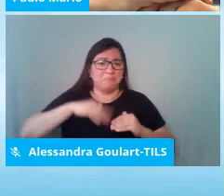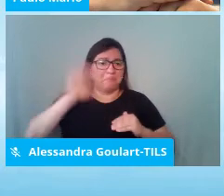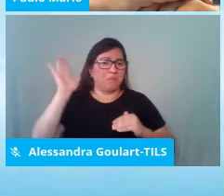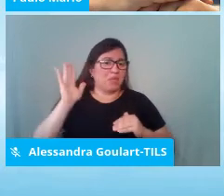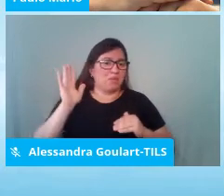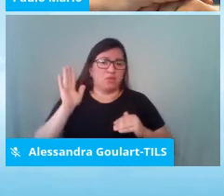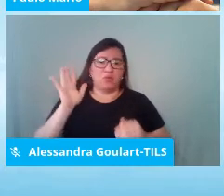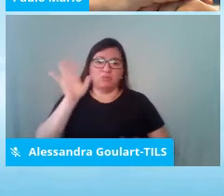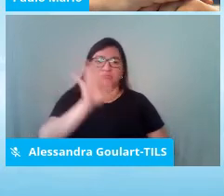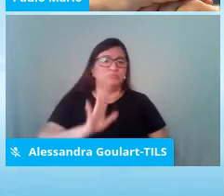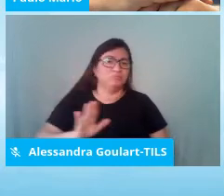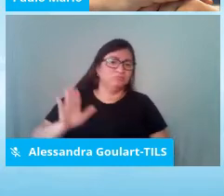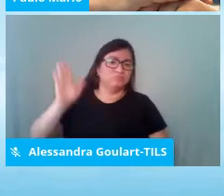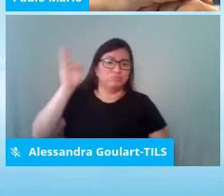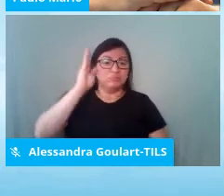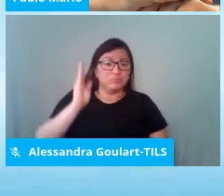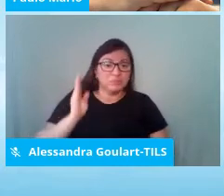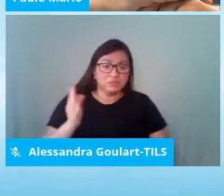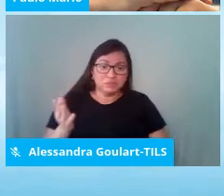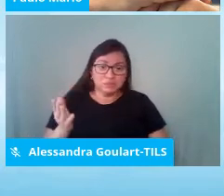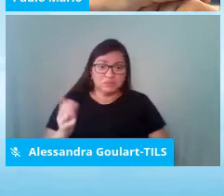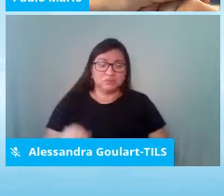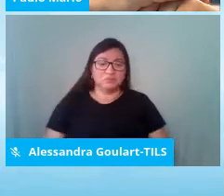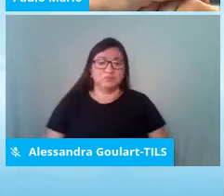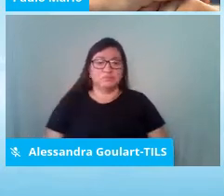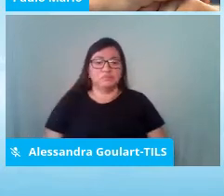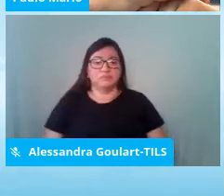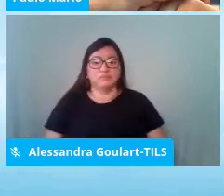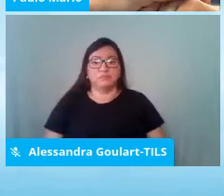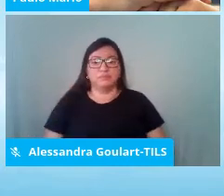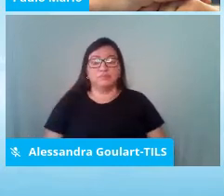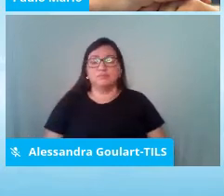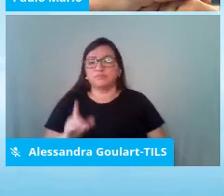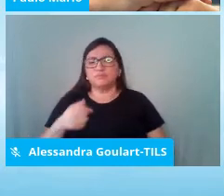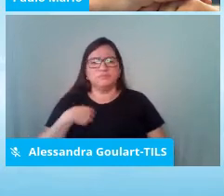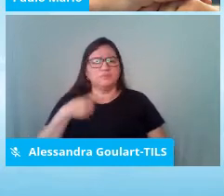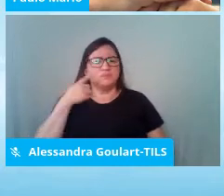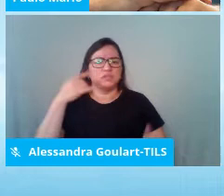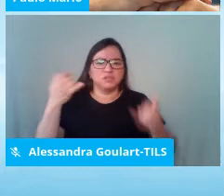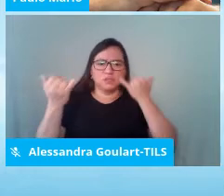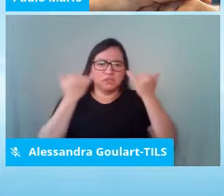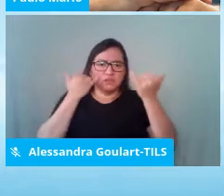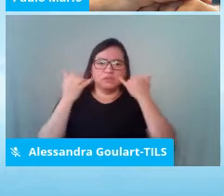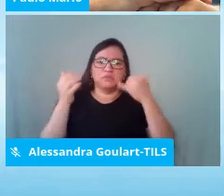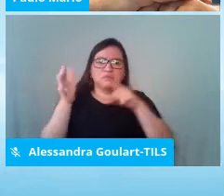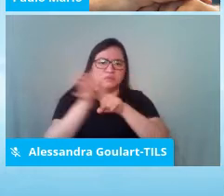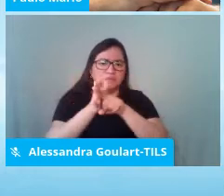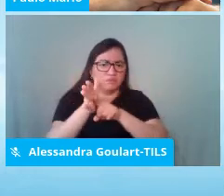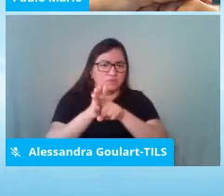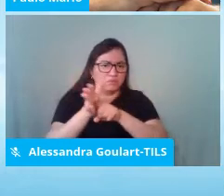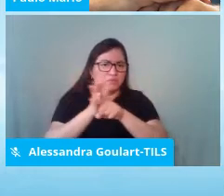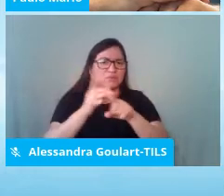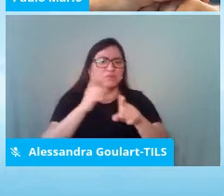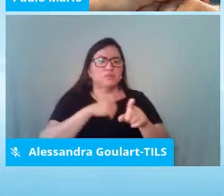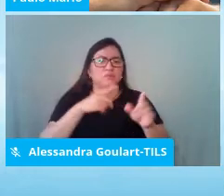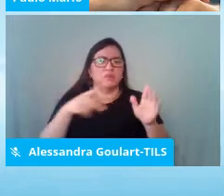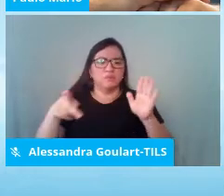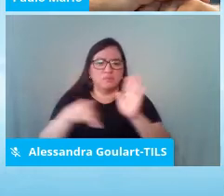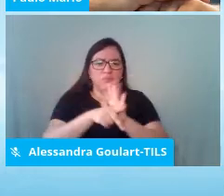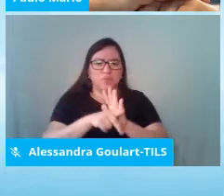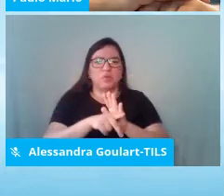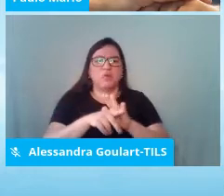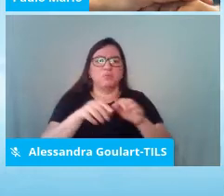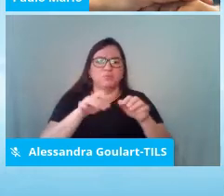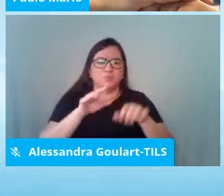nacional. Esses dados todos a gente pegou do boletim epidemiológico do Rio Grande do Sul, que ele vai estar disponível